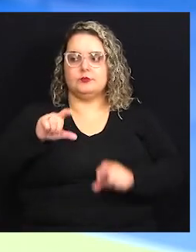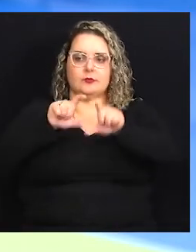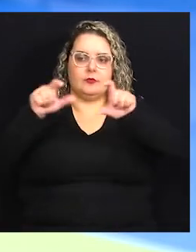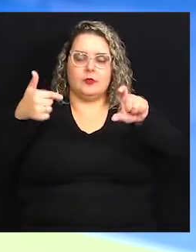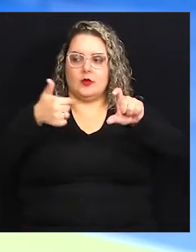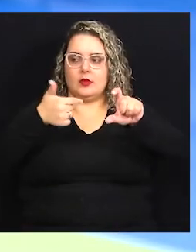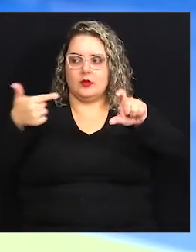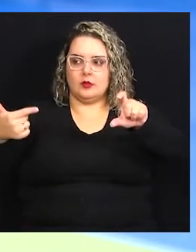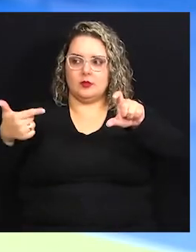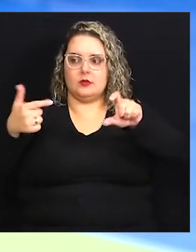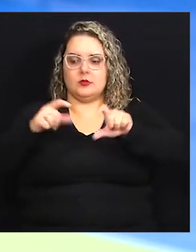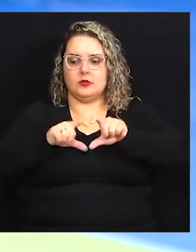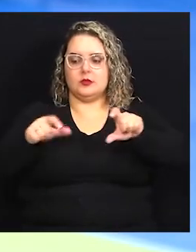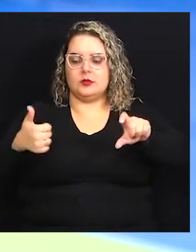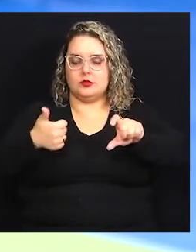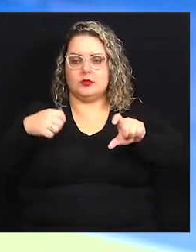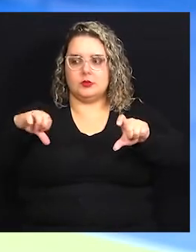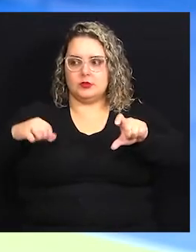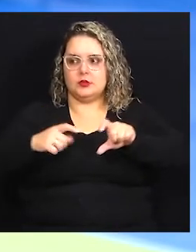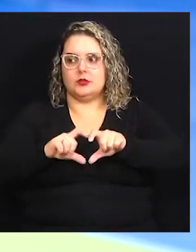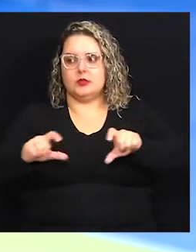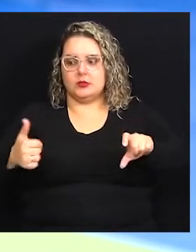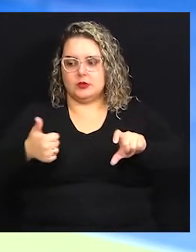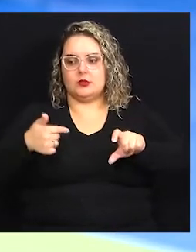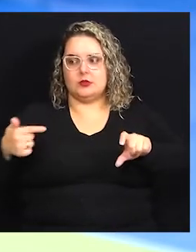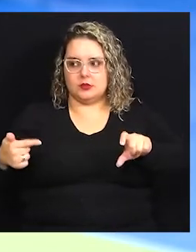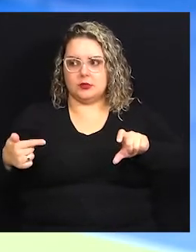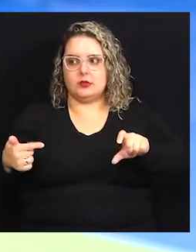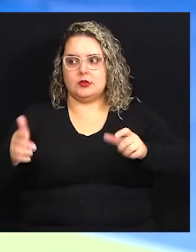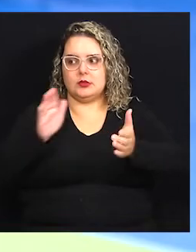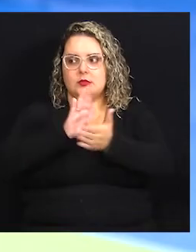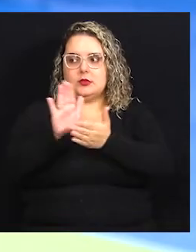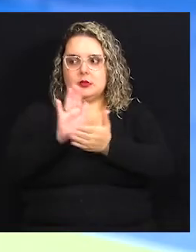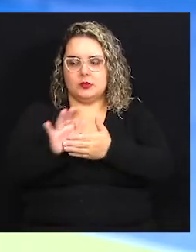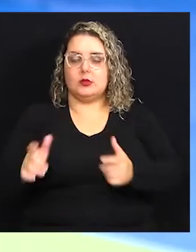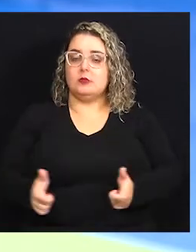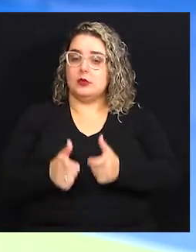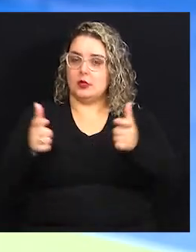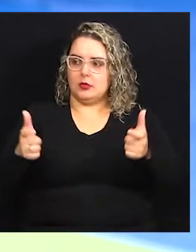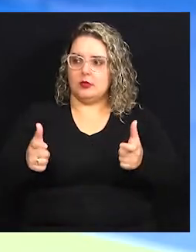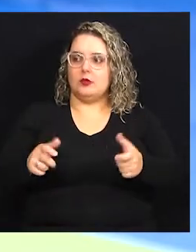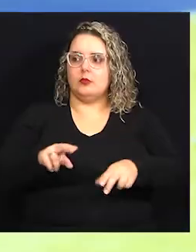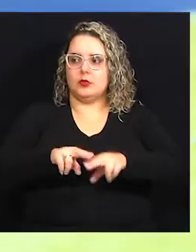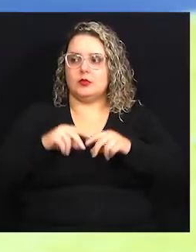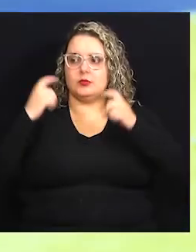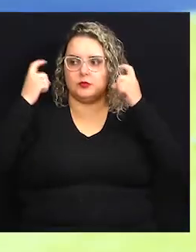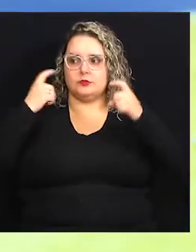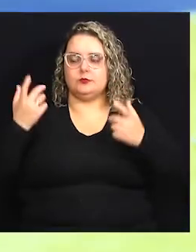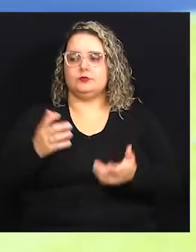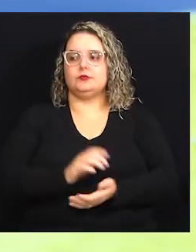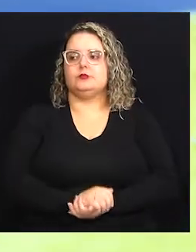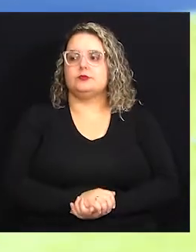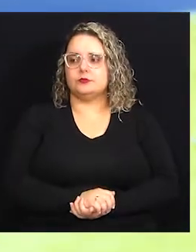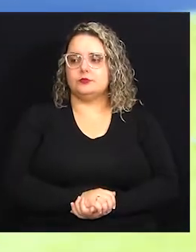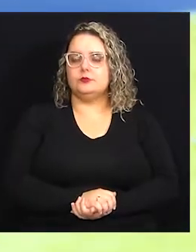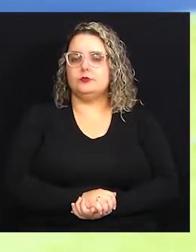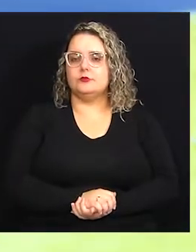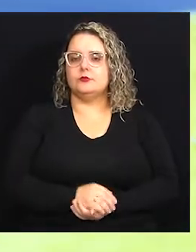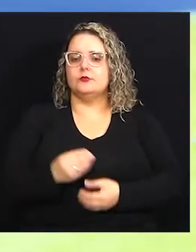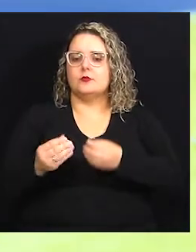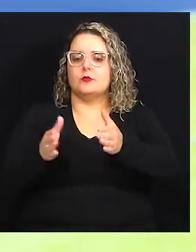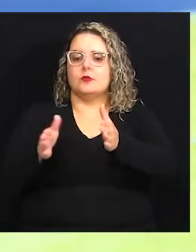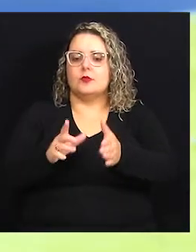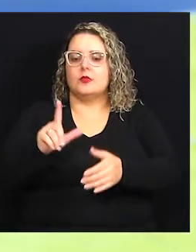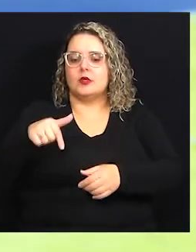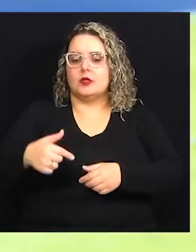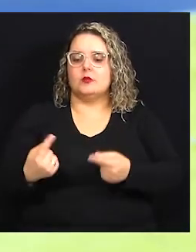né, sub-21, sub-19, sub-17, então o gasto dele é maior. Por isso era a grande preocupação dele. Como é este